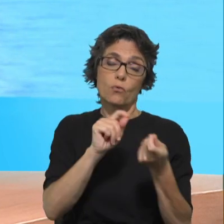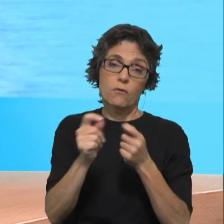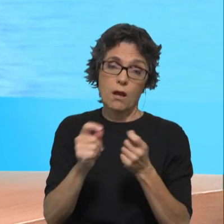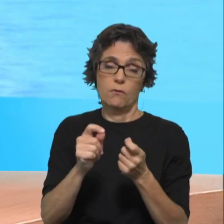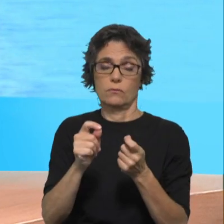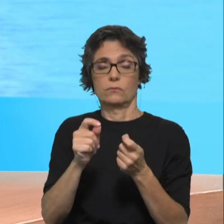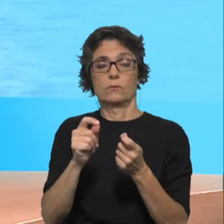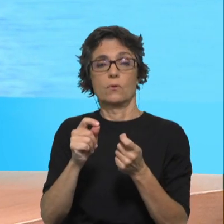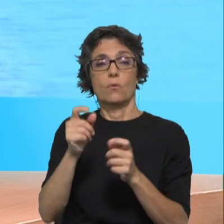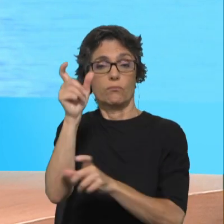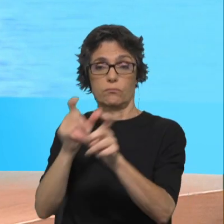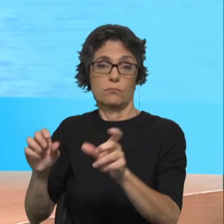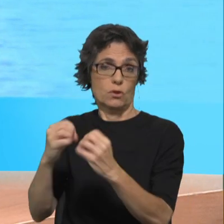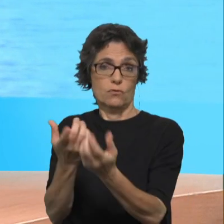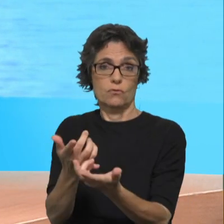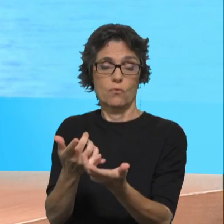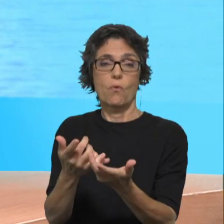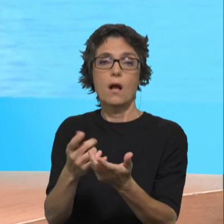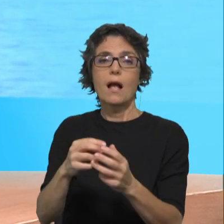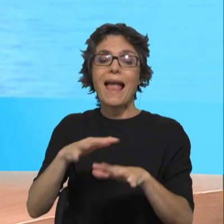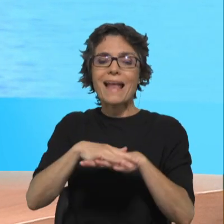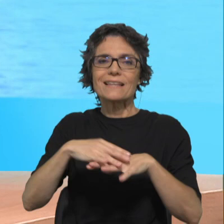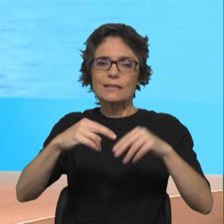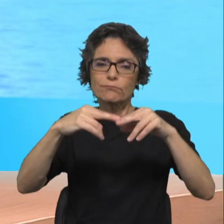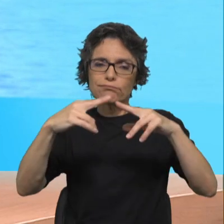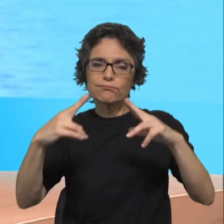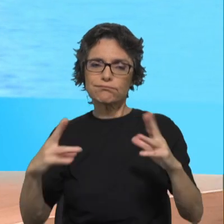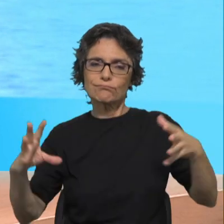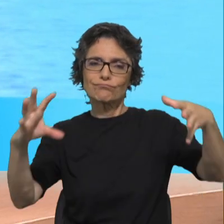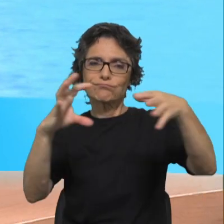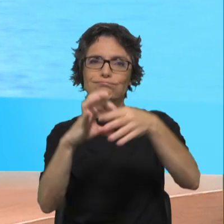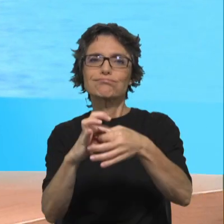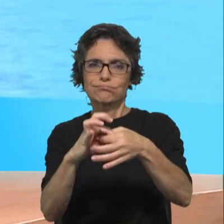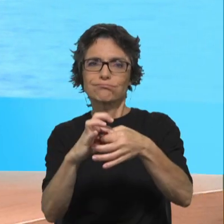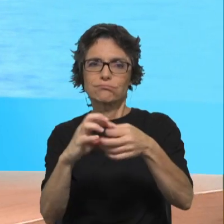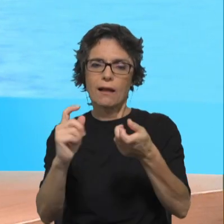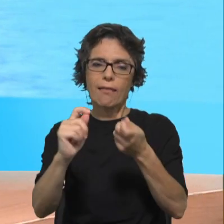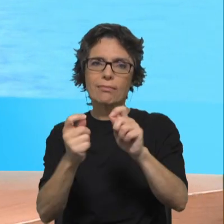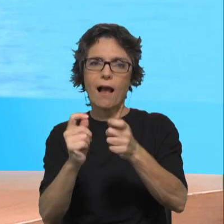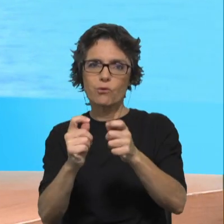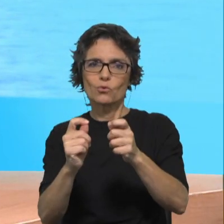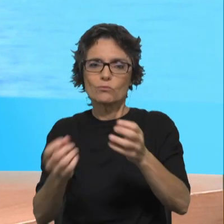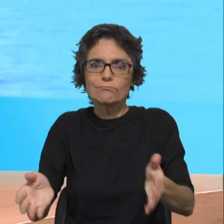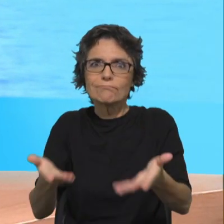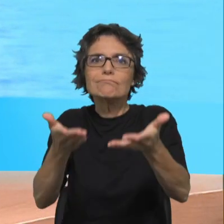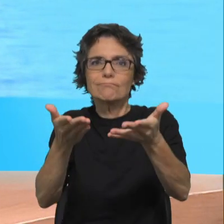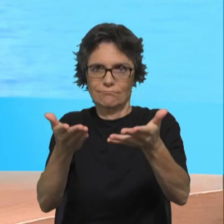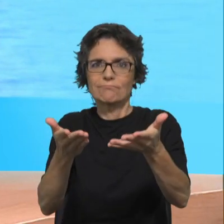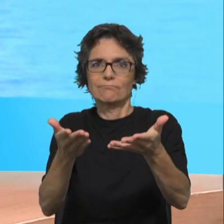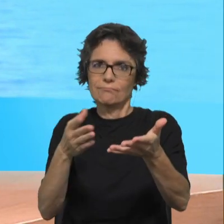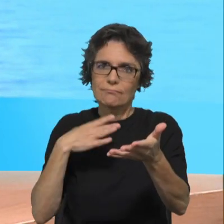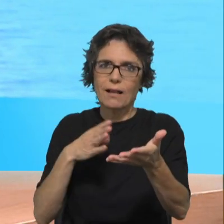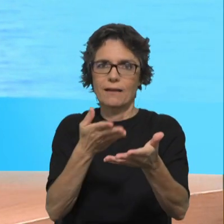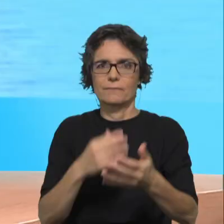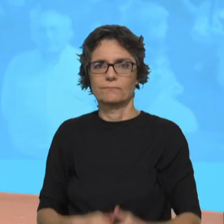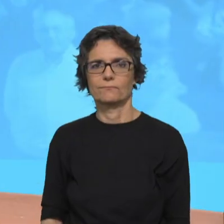quer assumir-se como interlocutor, como parceiro de diálogo, como promotor destas